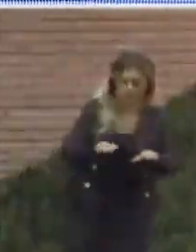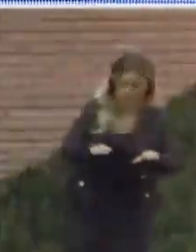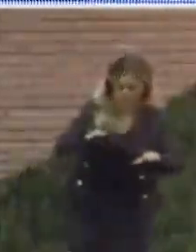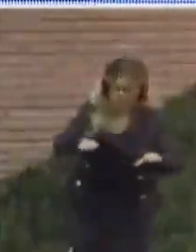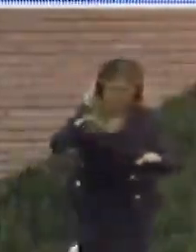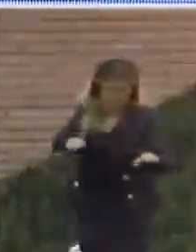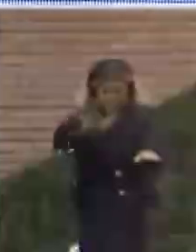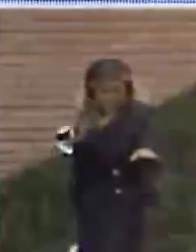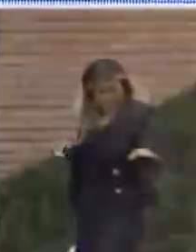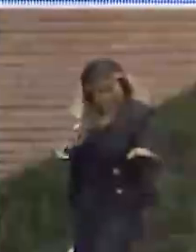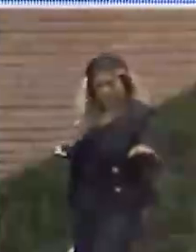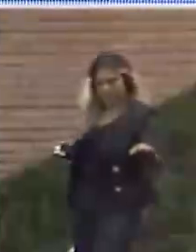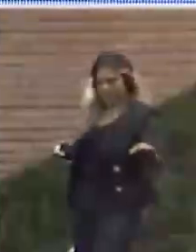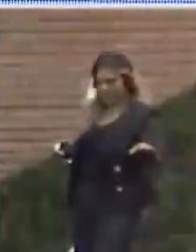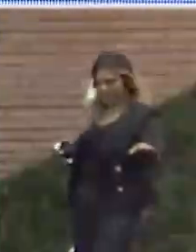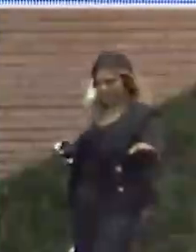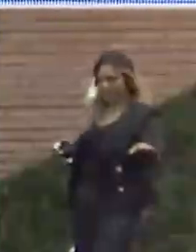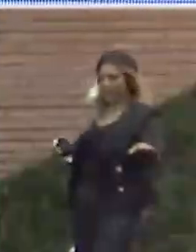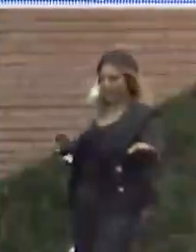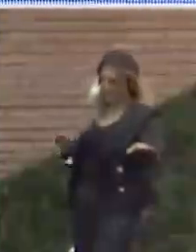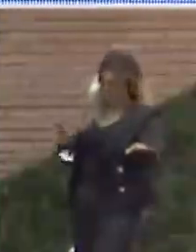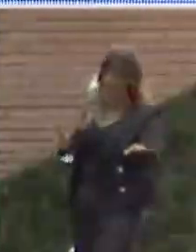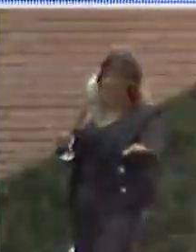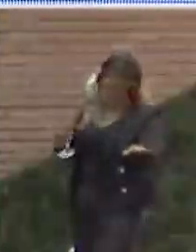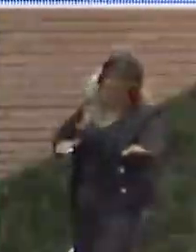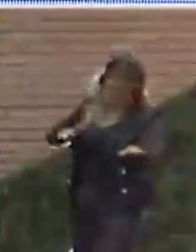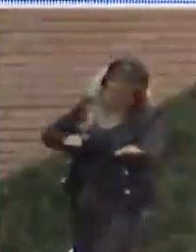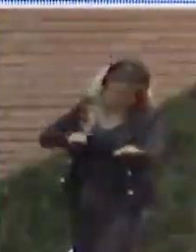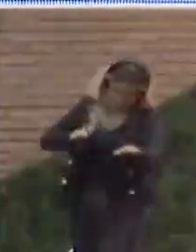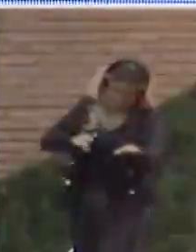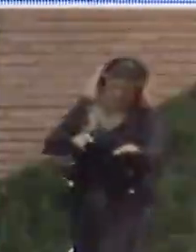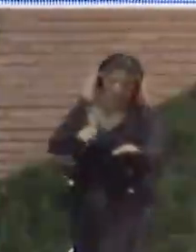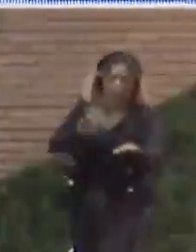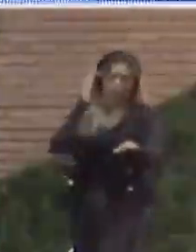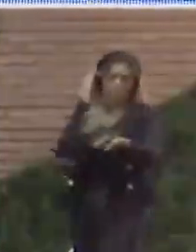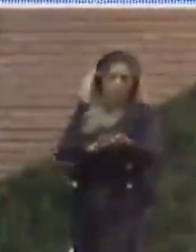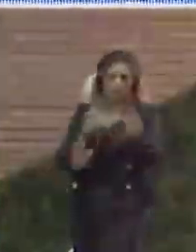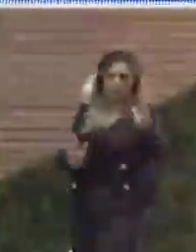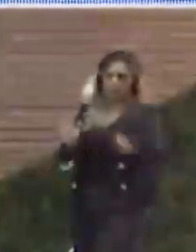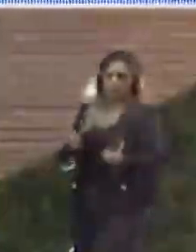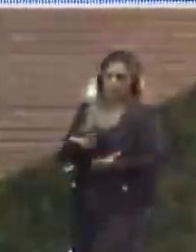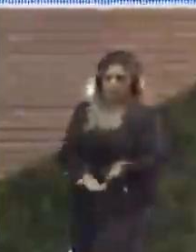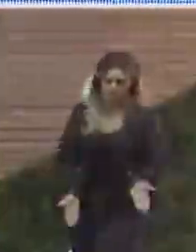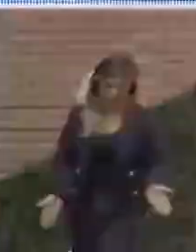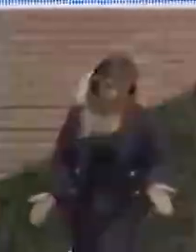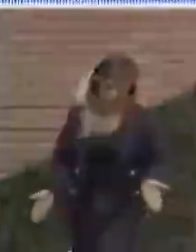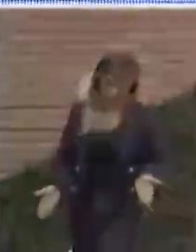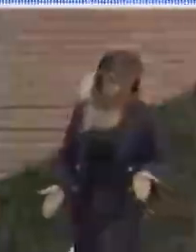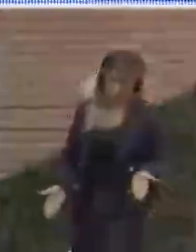projeto e redesenhar parte do projeto, a gente perdeu tempo. Então,